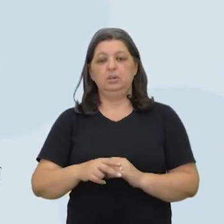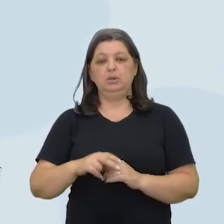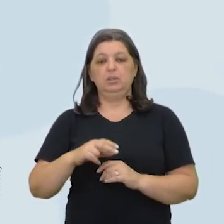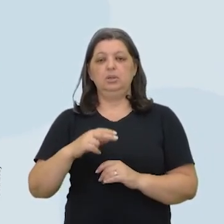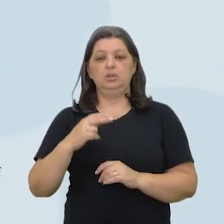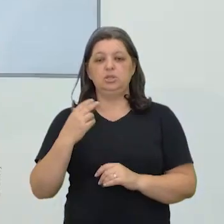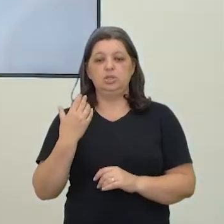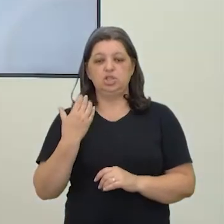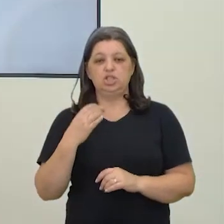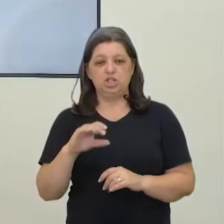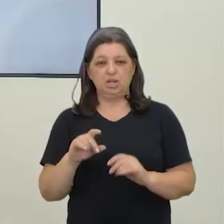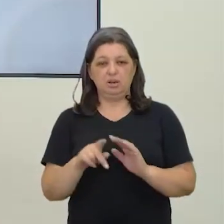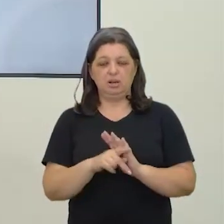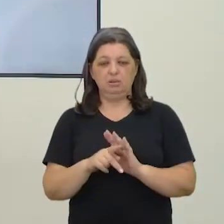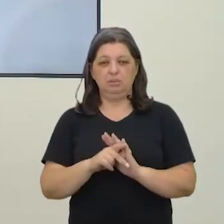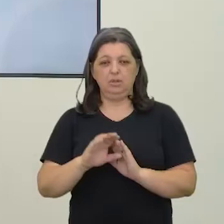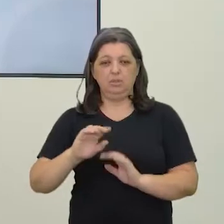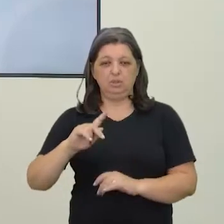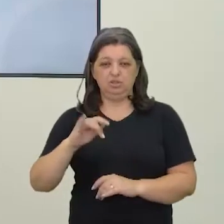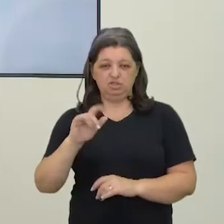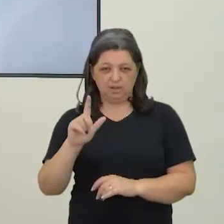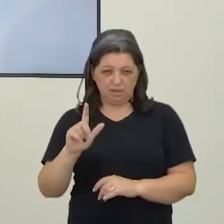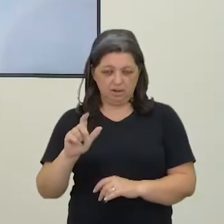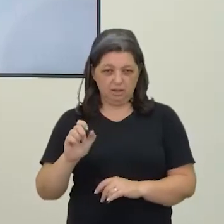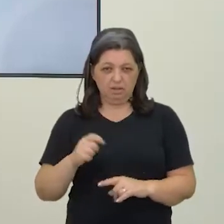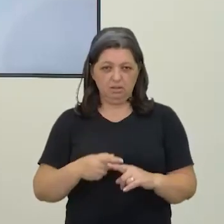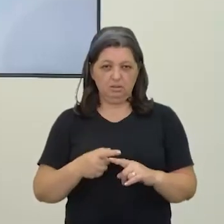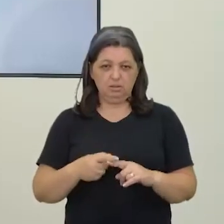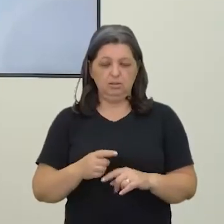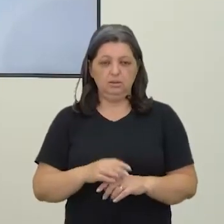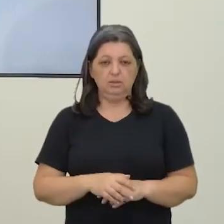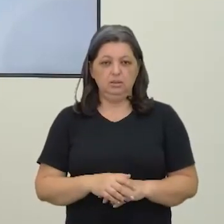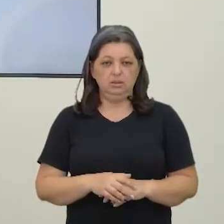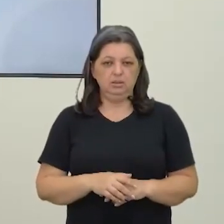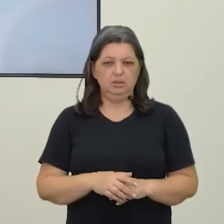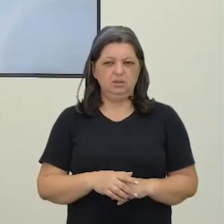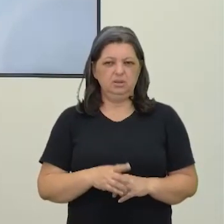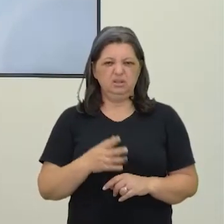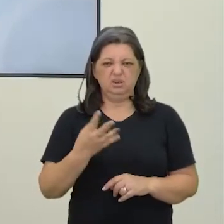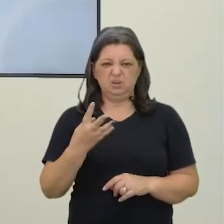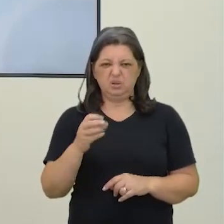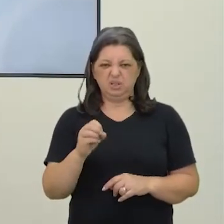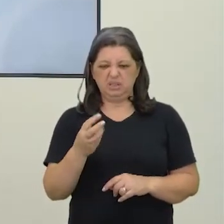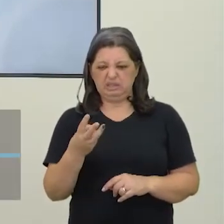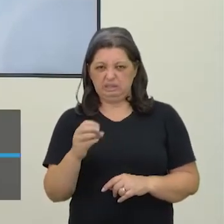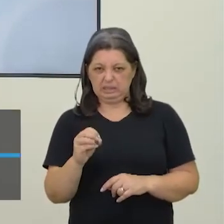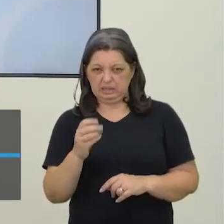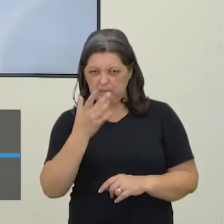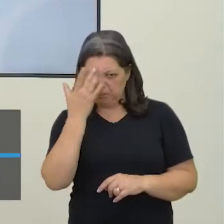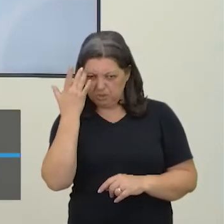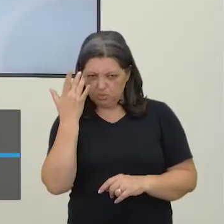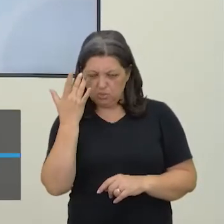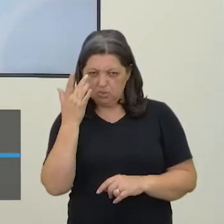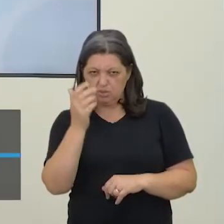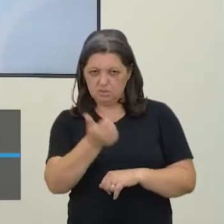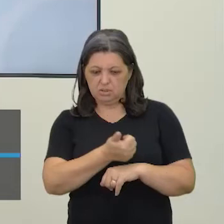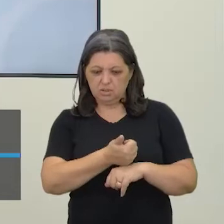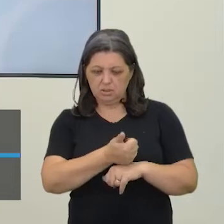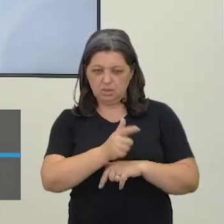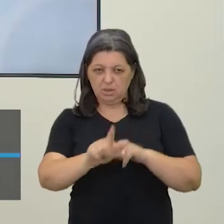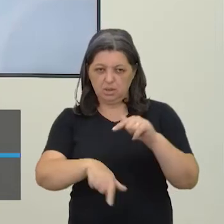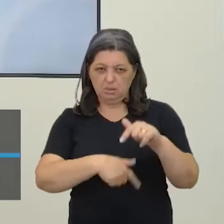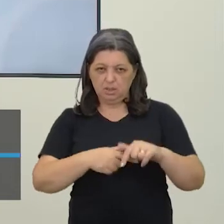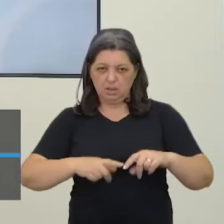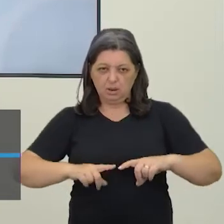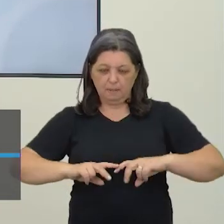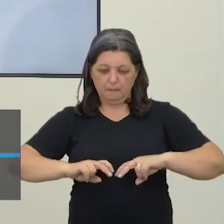2010. Notícia. Desmoronamento prende vários, acho que uns 40, 30, não lembro o número exato, mineiros em